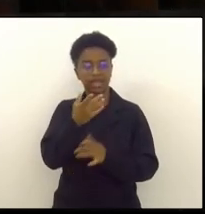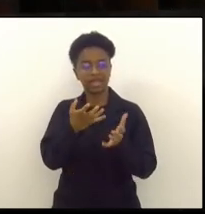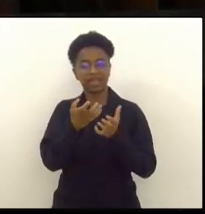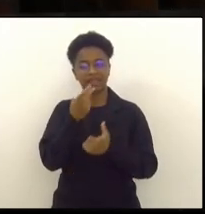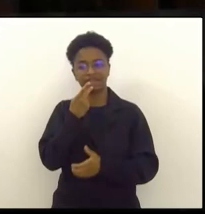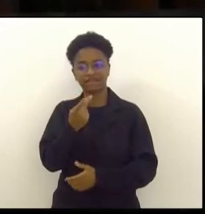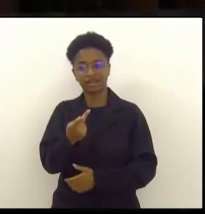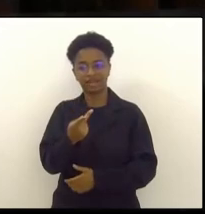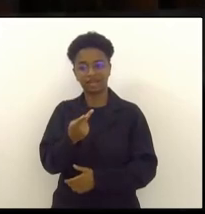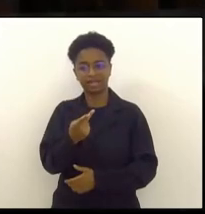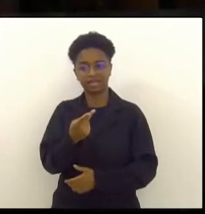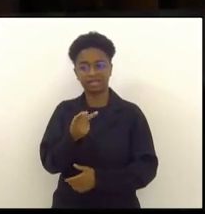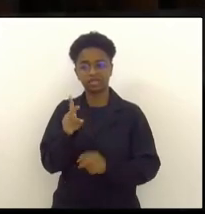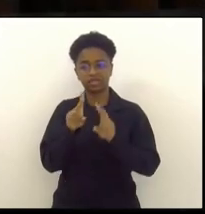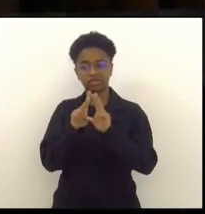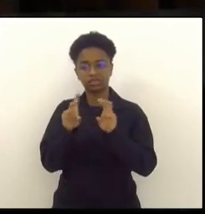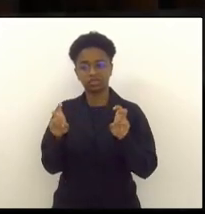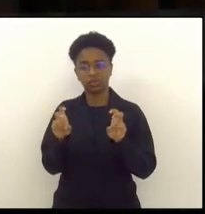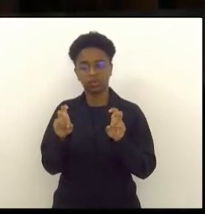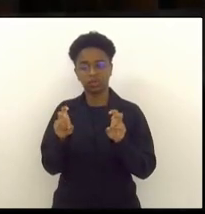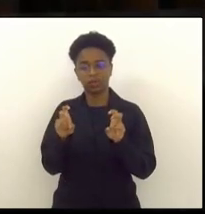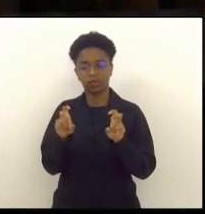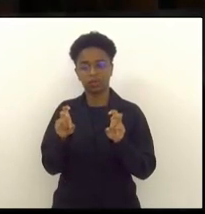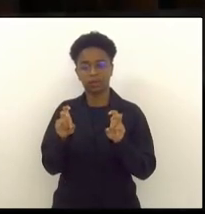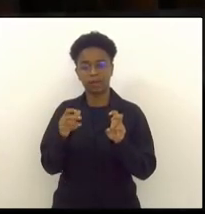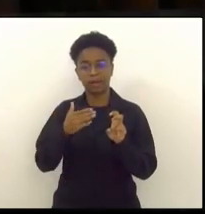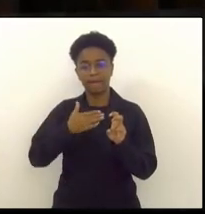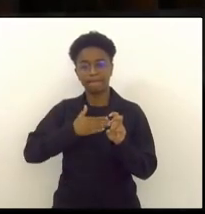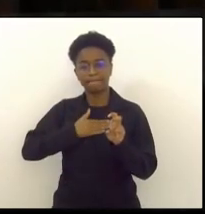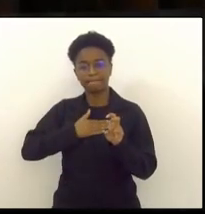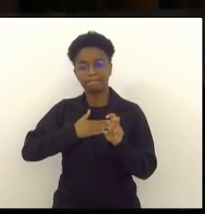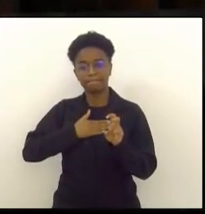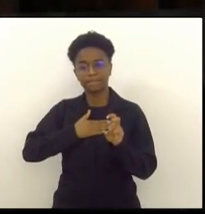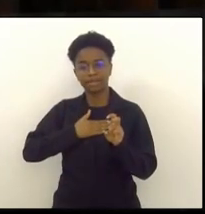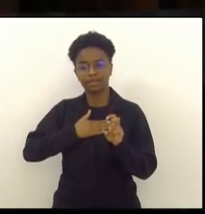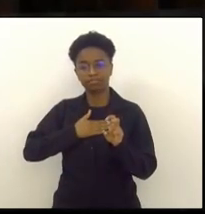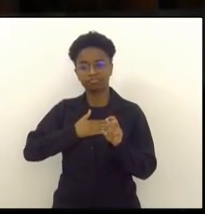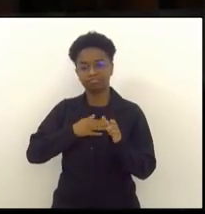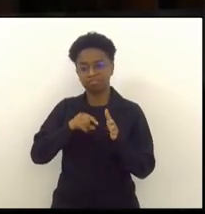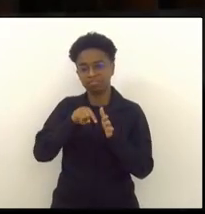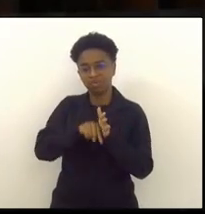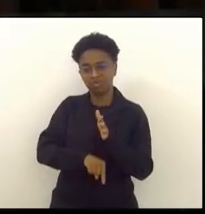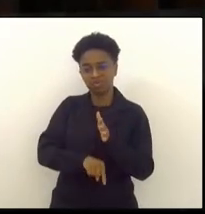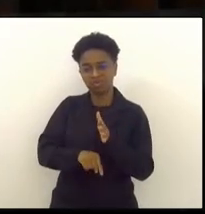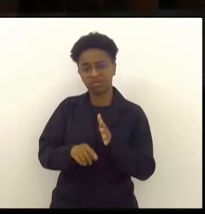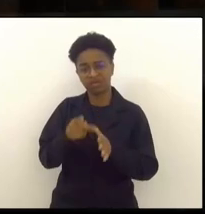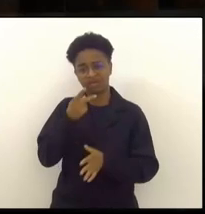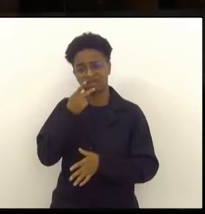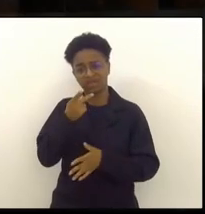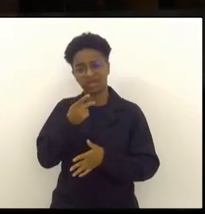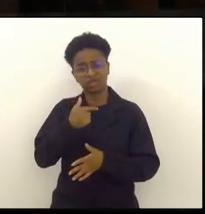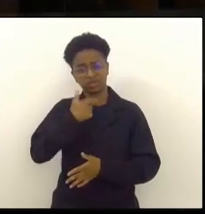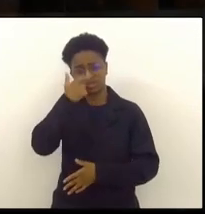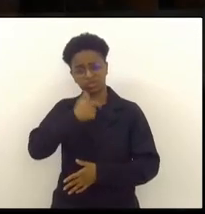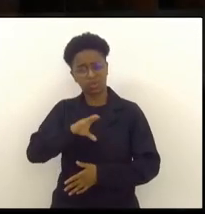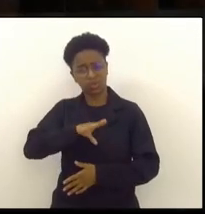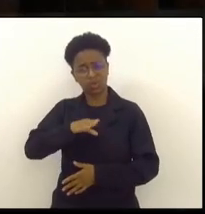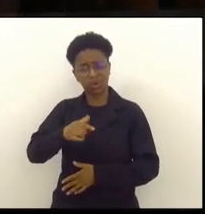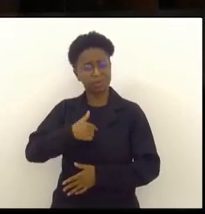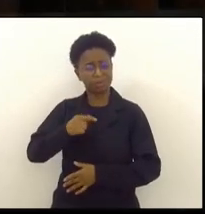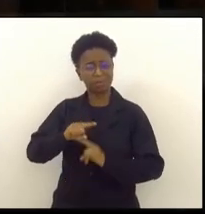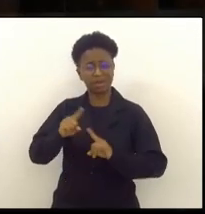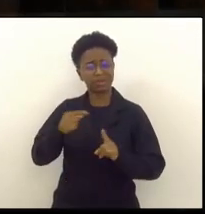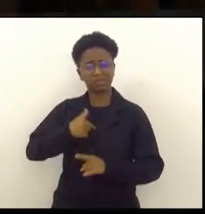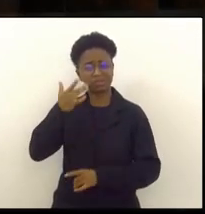falar sobre a minha pessoa em profundidade, falou tanto que eu sou tão corajosa, eu nem sabia que eu era